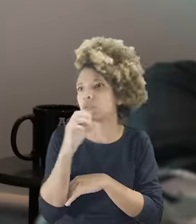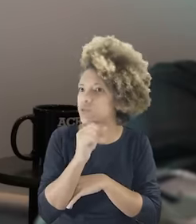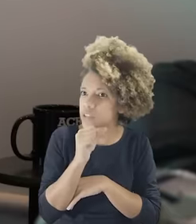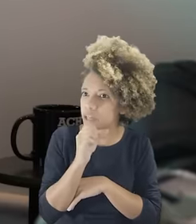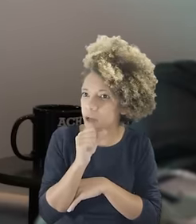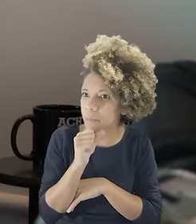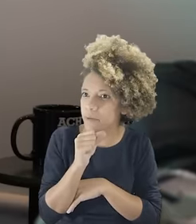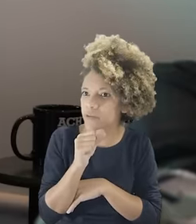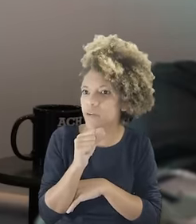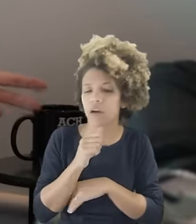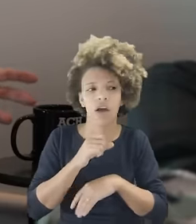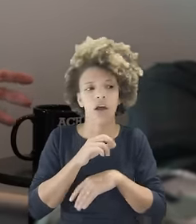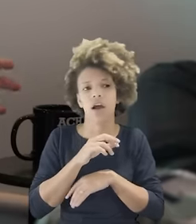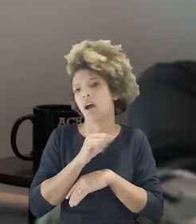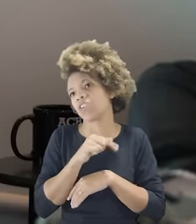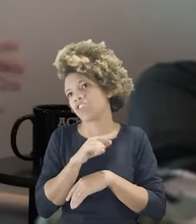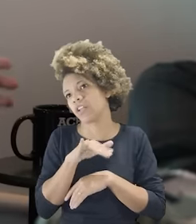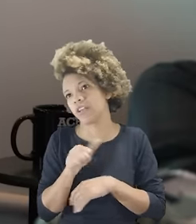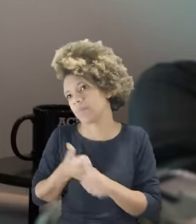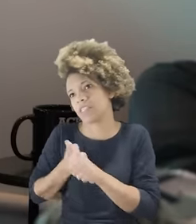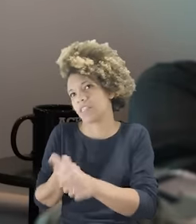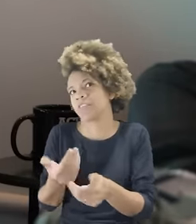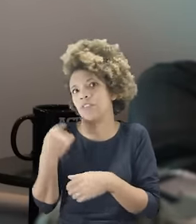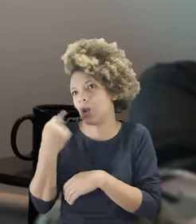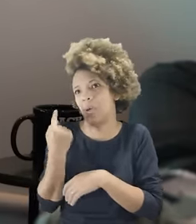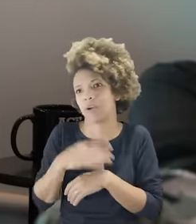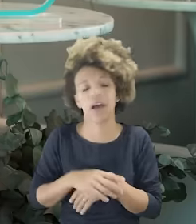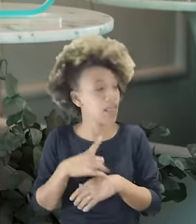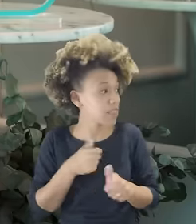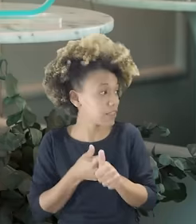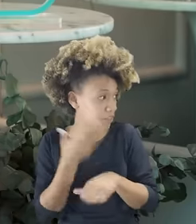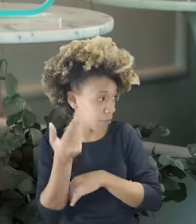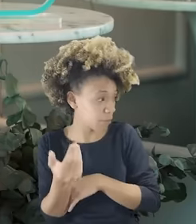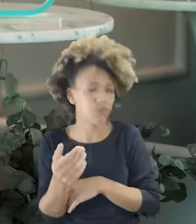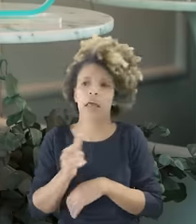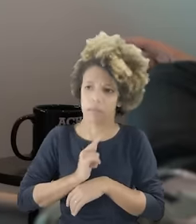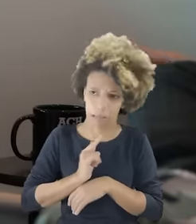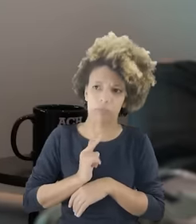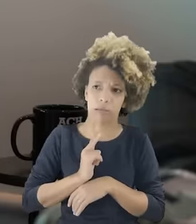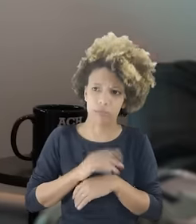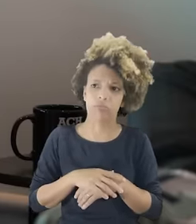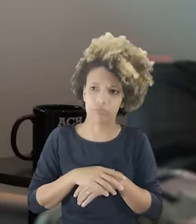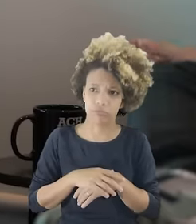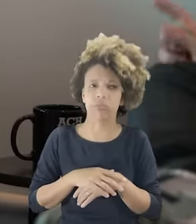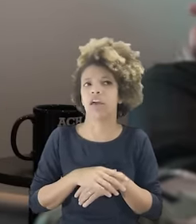no sábado tipo Angélica tava me seguindo as coisas loucas assim Uau você tem muito seguidor